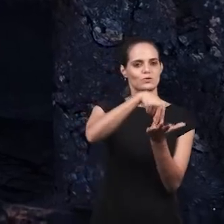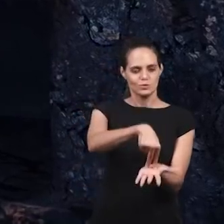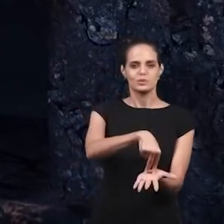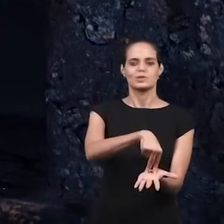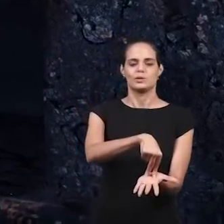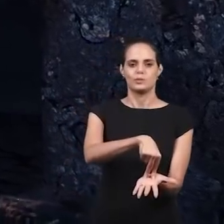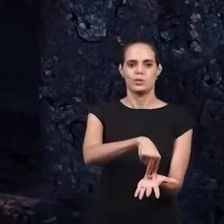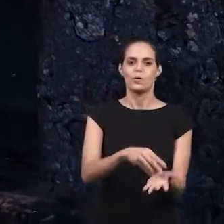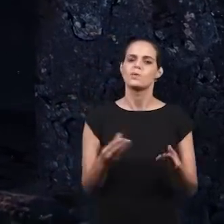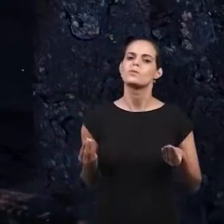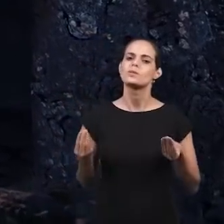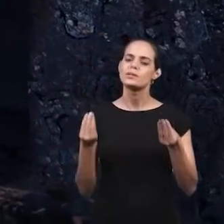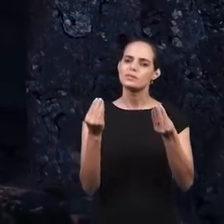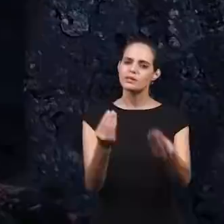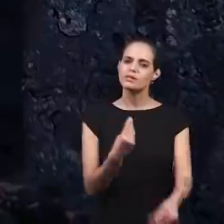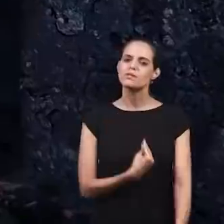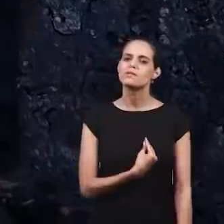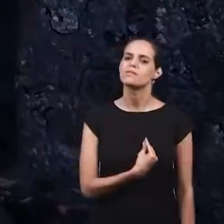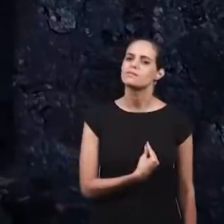ressuscitou,